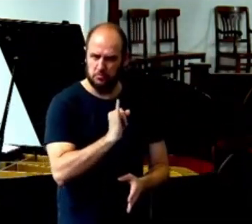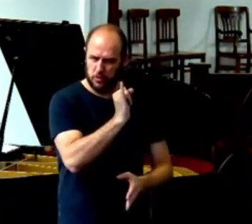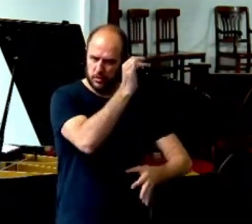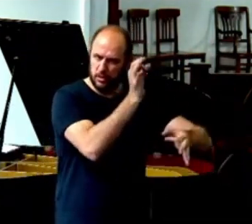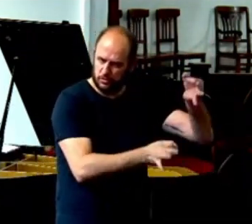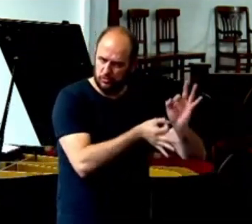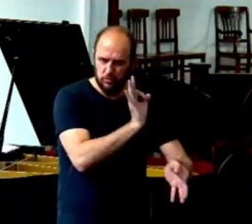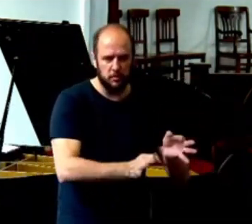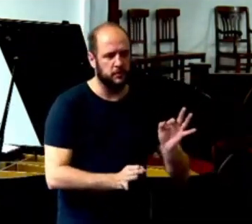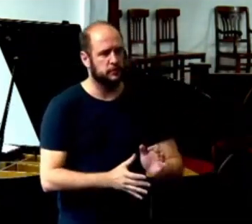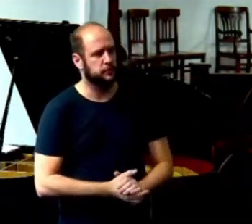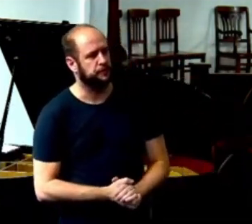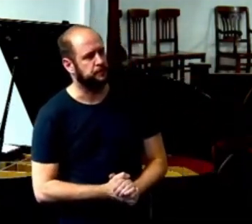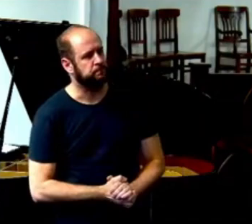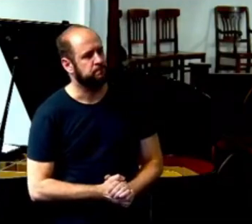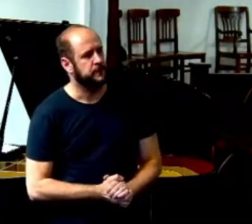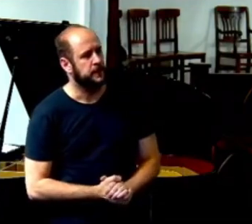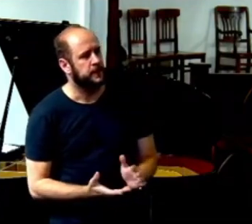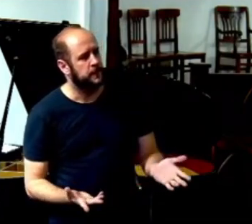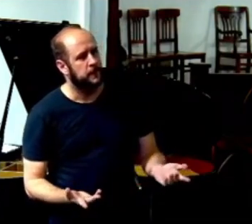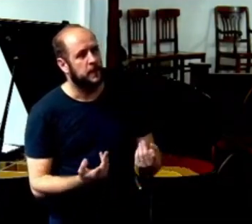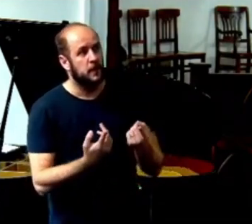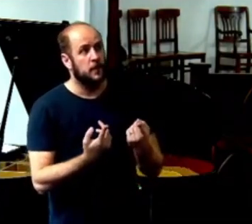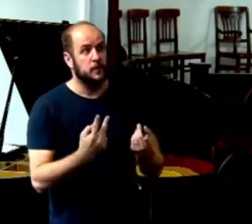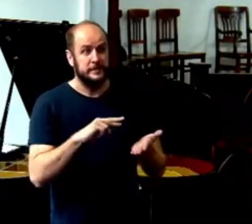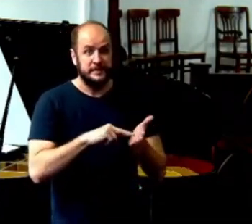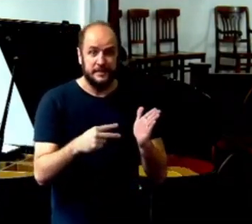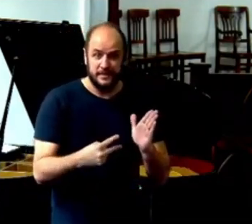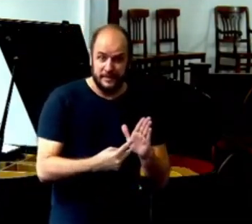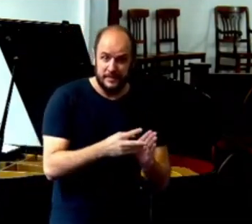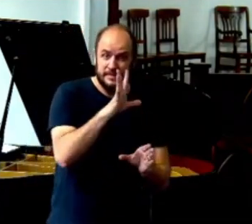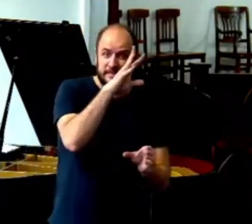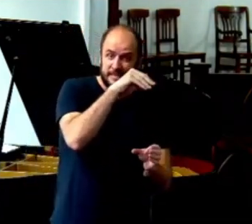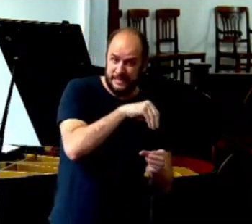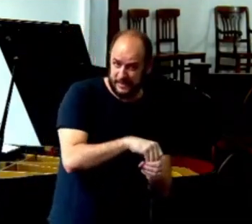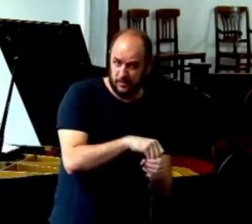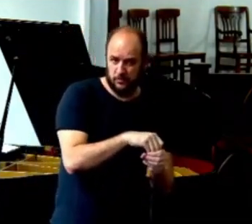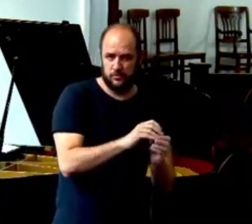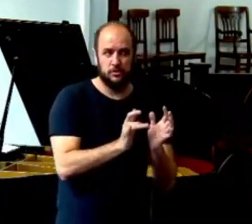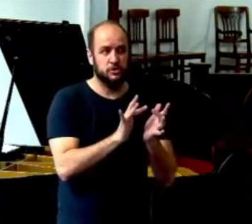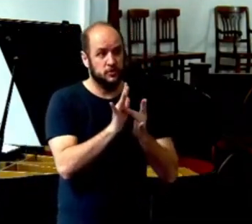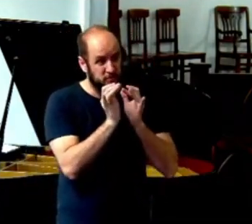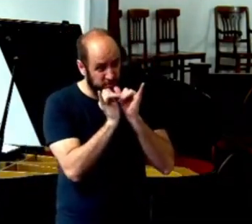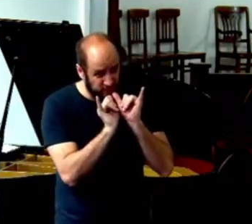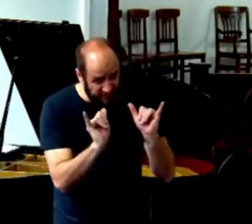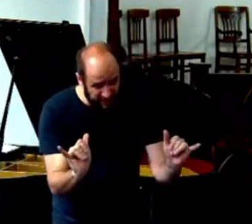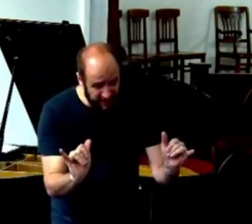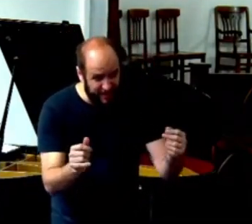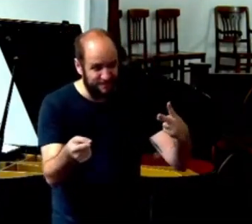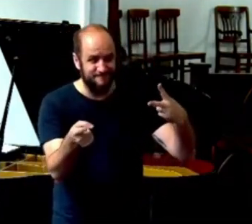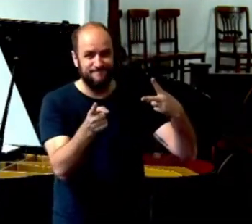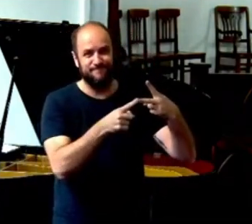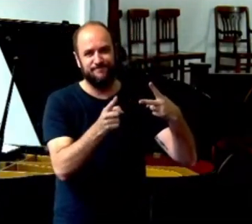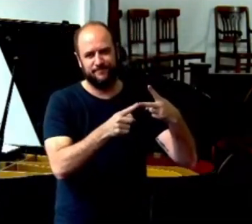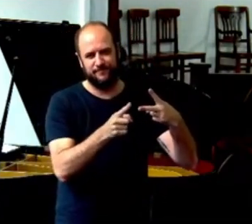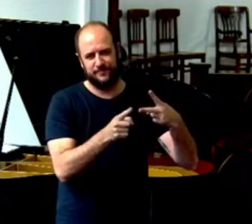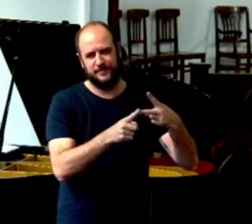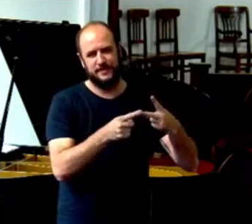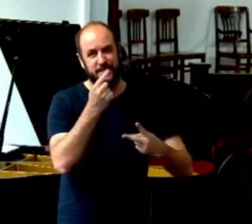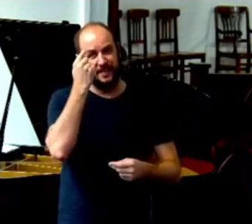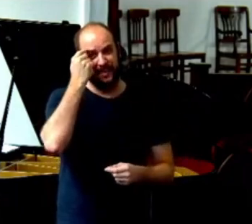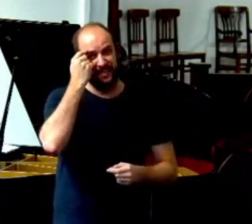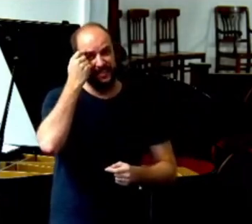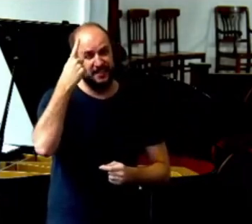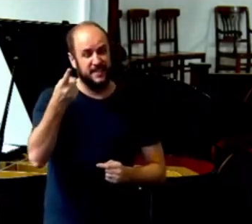daquilo que é mal. O sentido empregado por Jesus Cristo aqui no texto é aquele de emitir